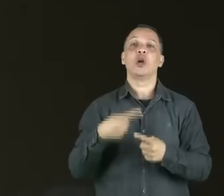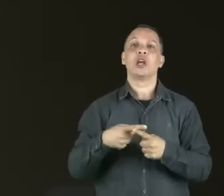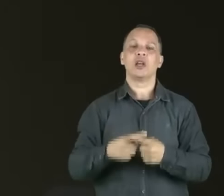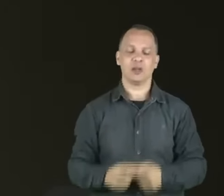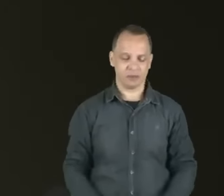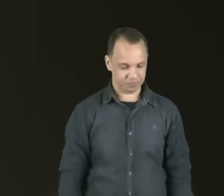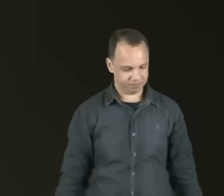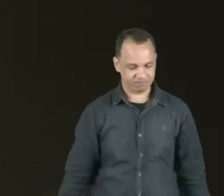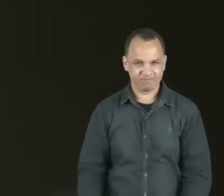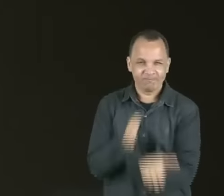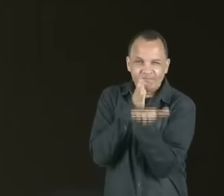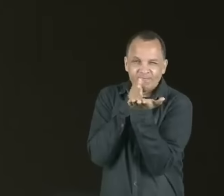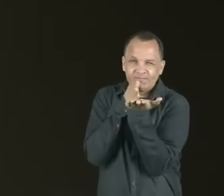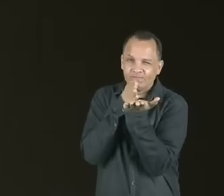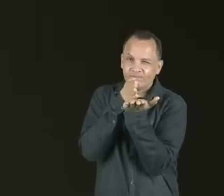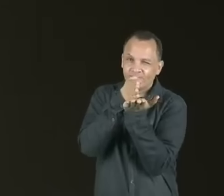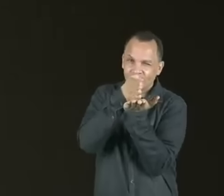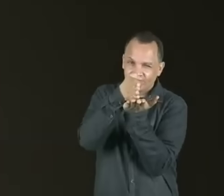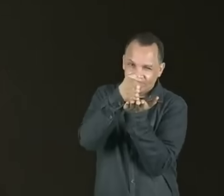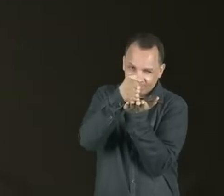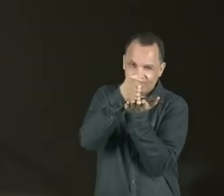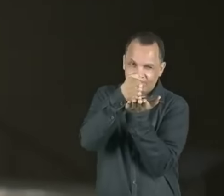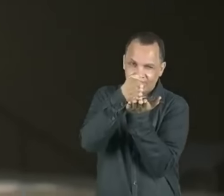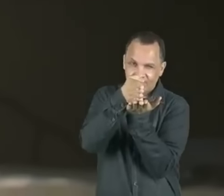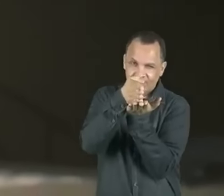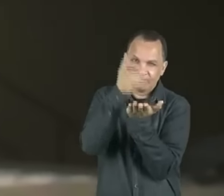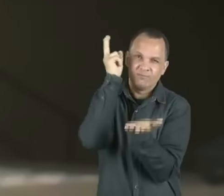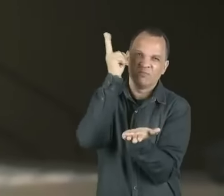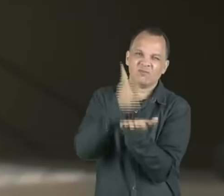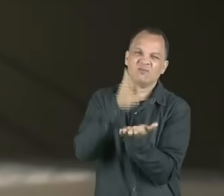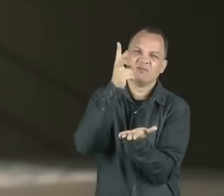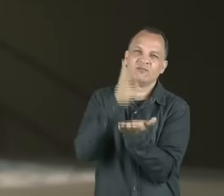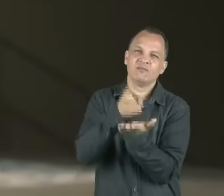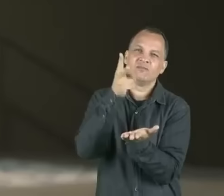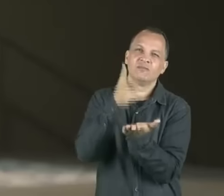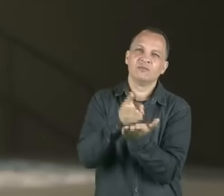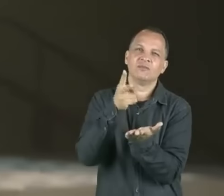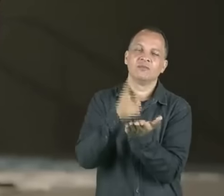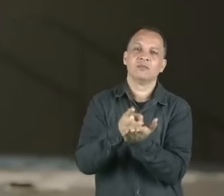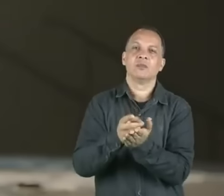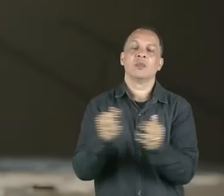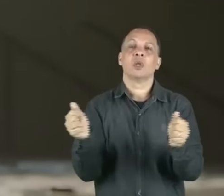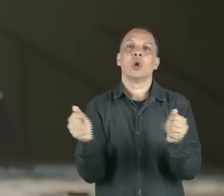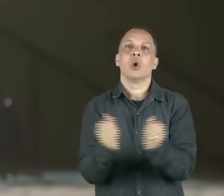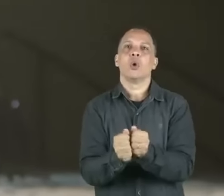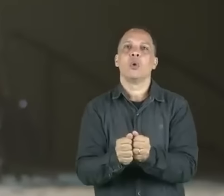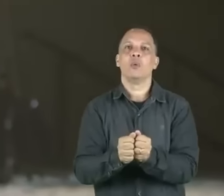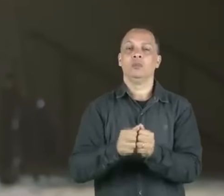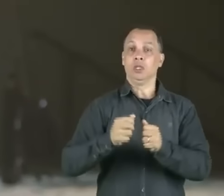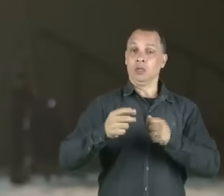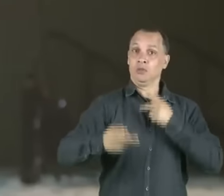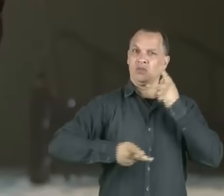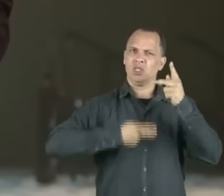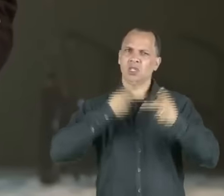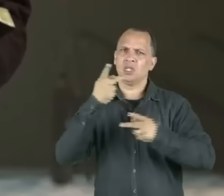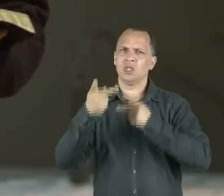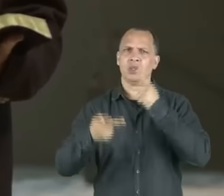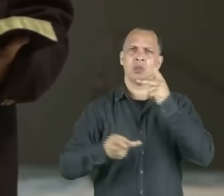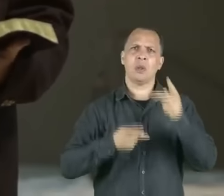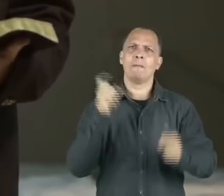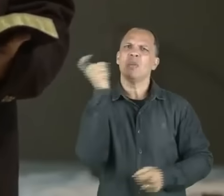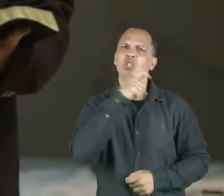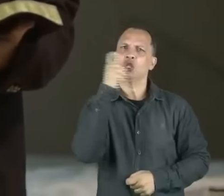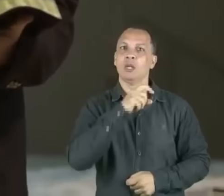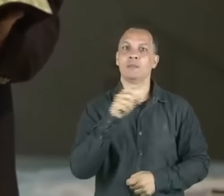a atre mantenham-se firmes cingindo-se com o cinto da Verdade vestindo a couraça